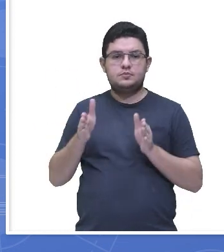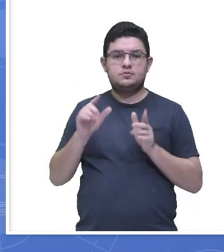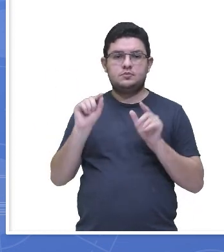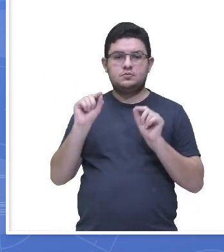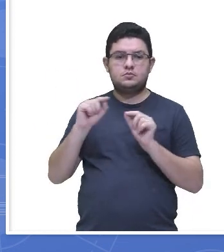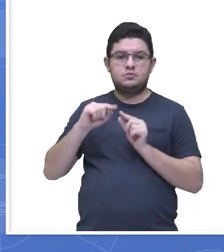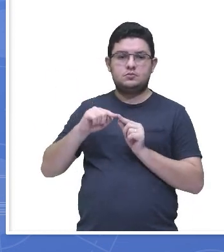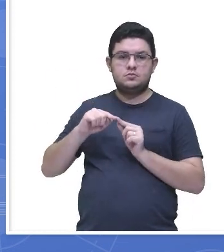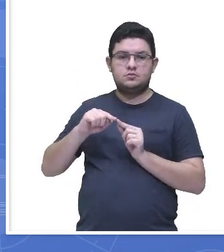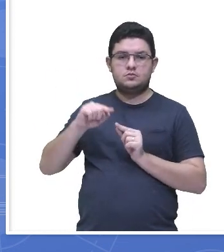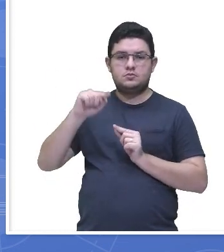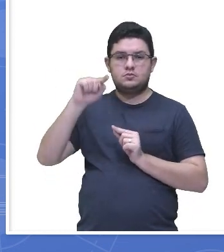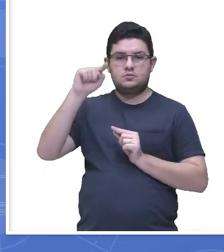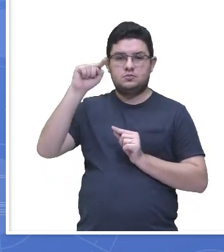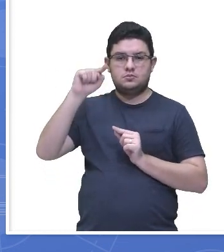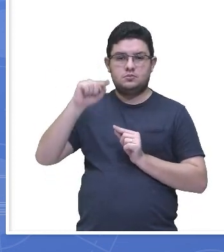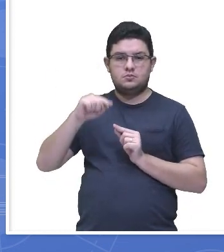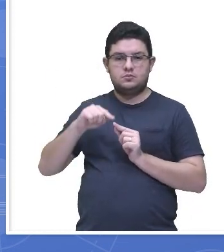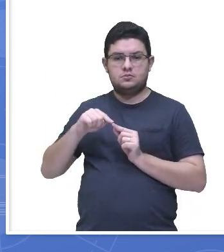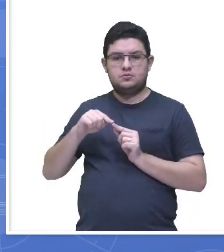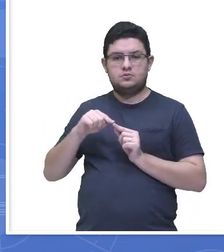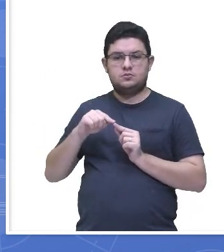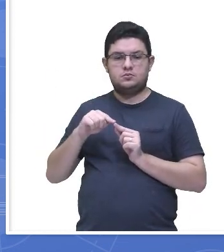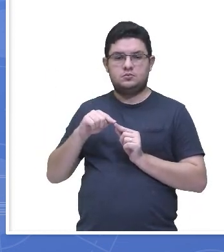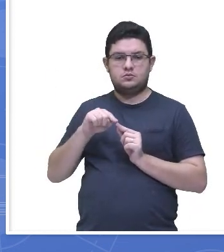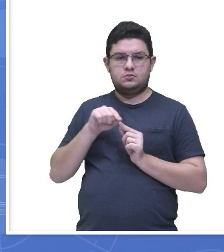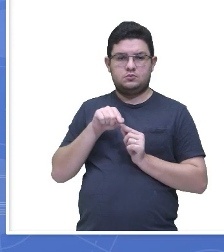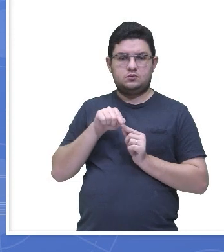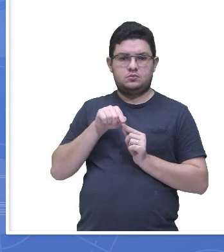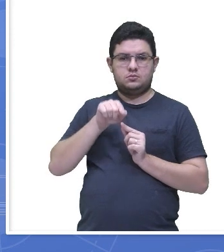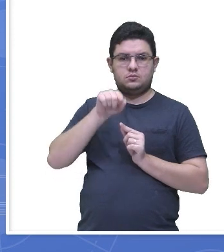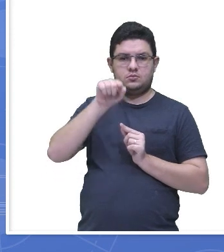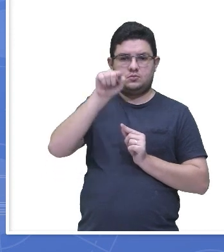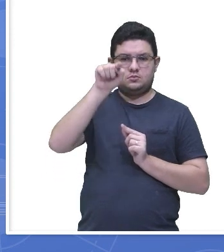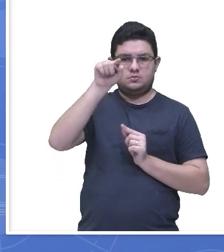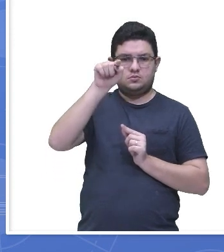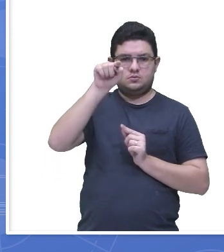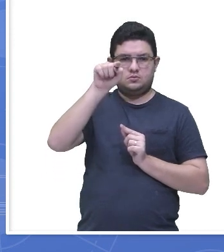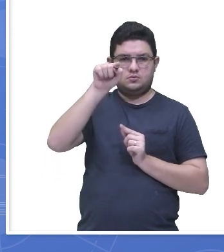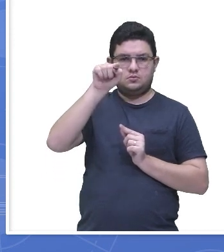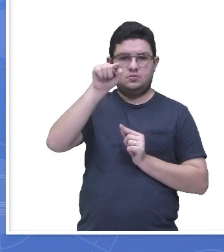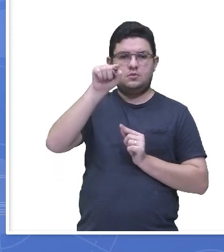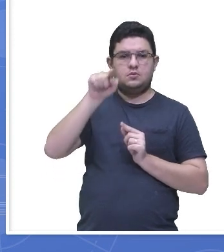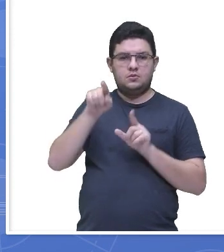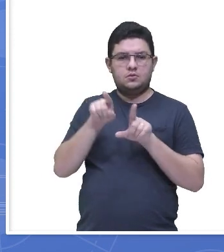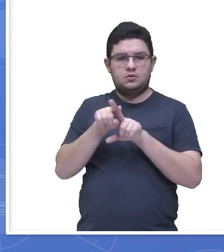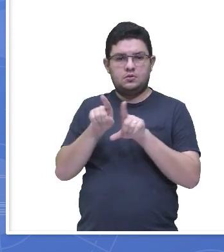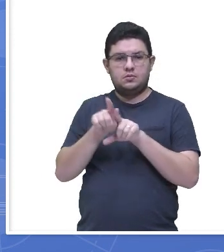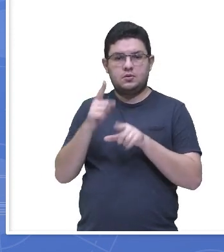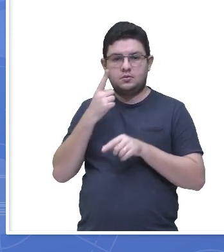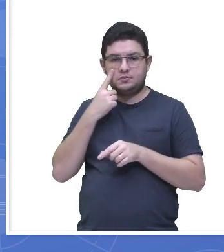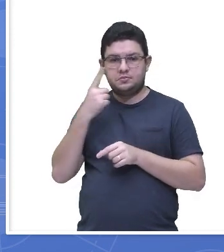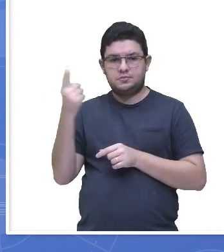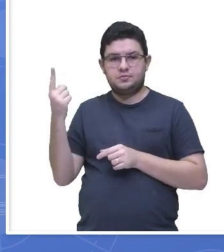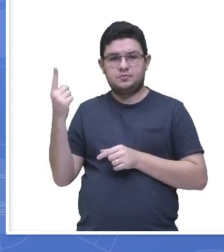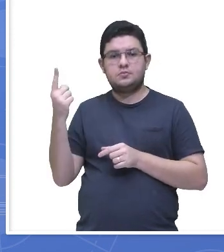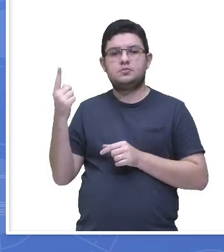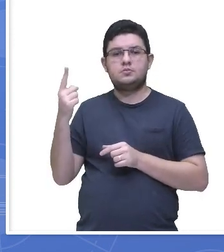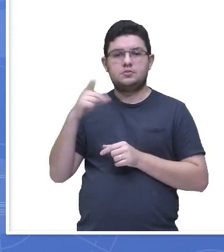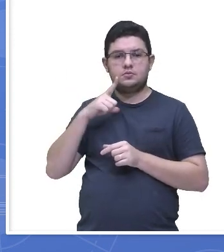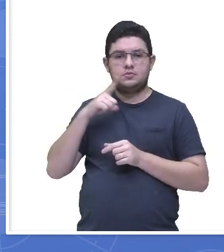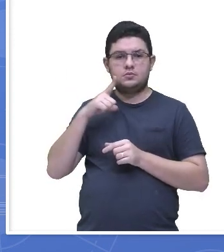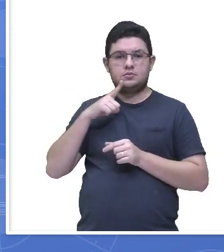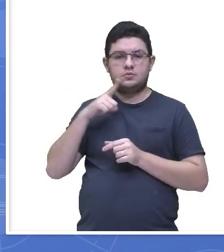tangente, e ali esse valor vai ser exatamente o ΔS sobre ΔT, como mostra aqui esse destaque.